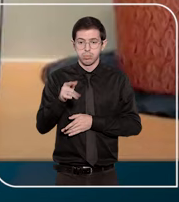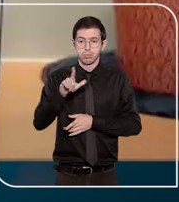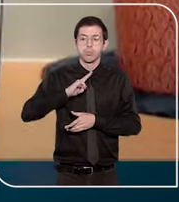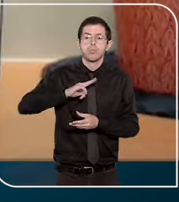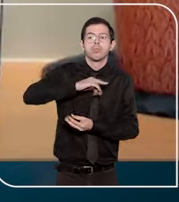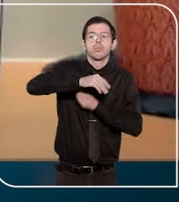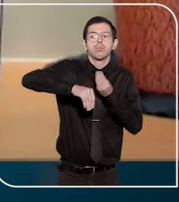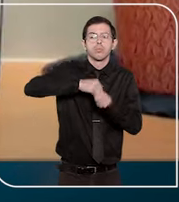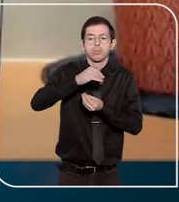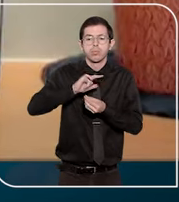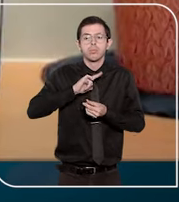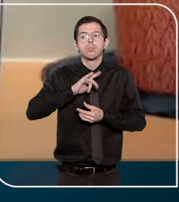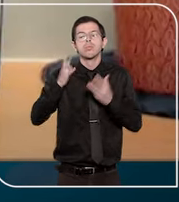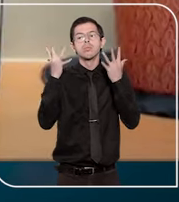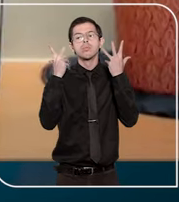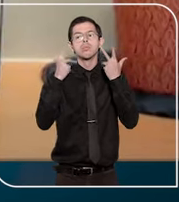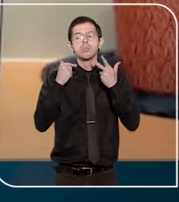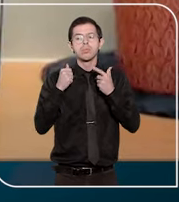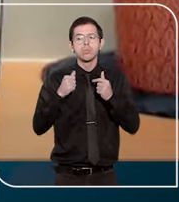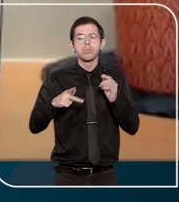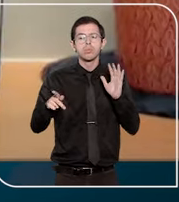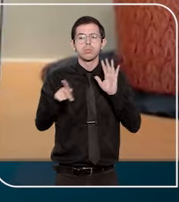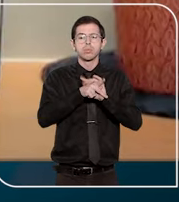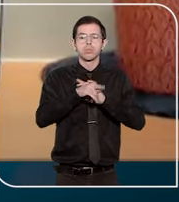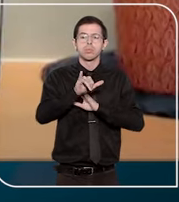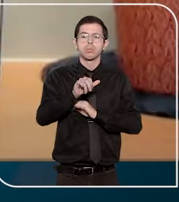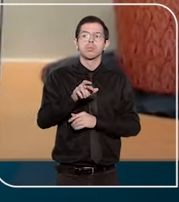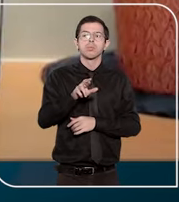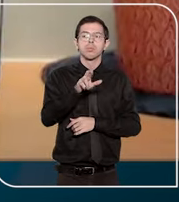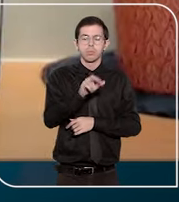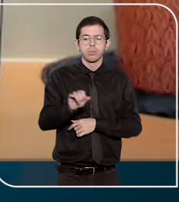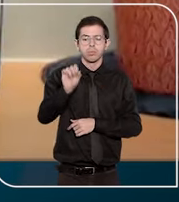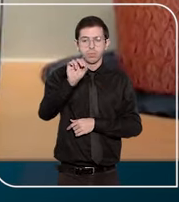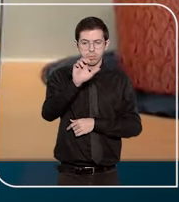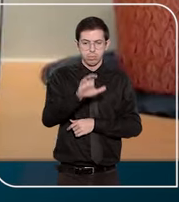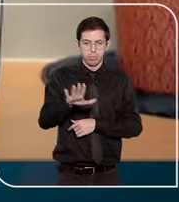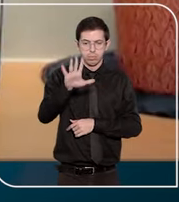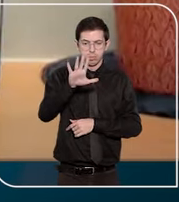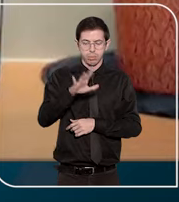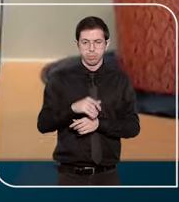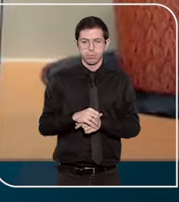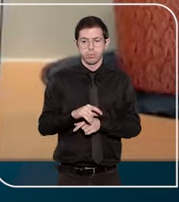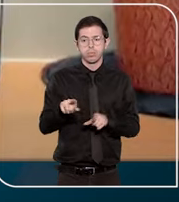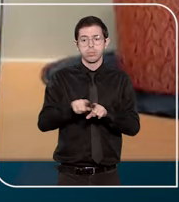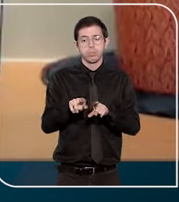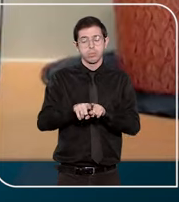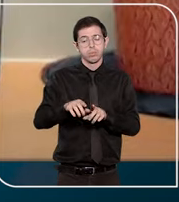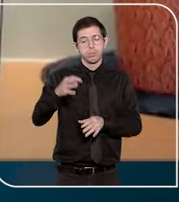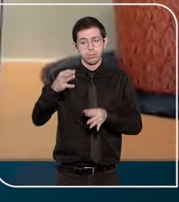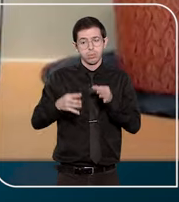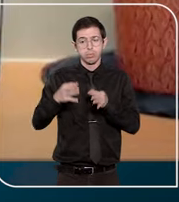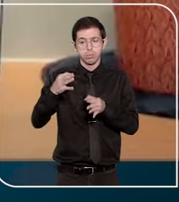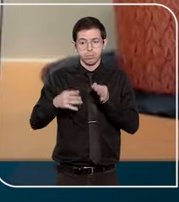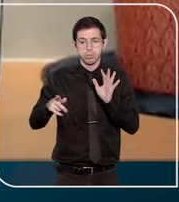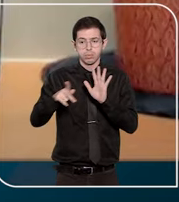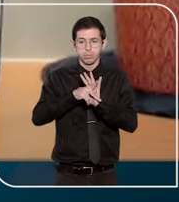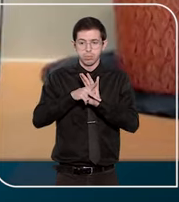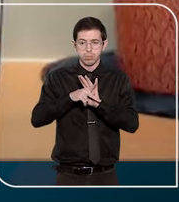envolvendo ali os aspectos relativos à repercussão geral, e o juízo, propriamente dito,